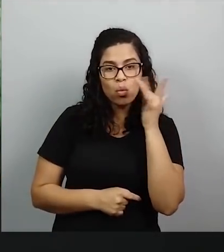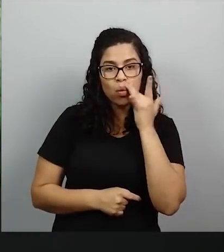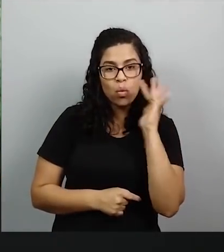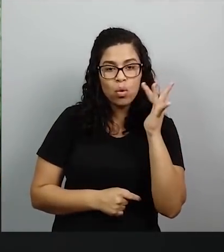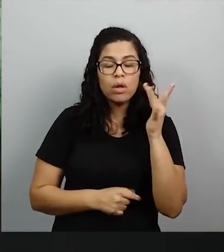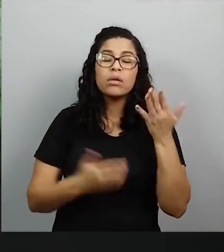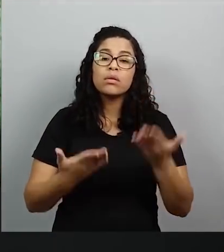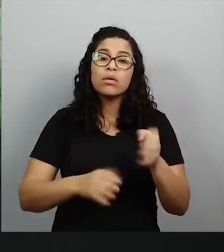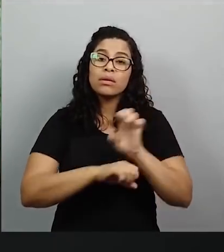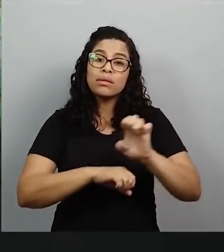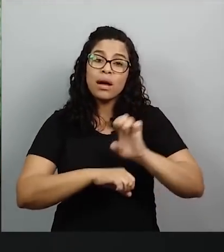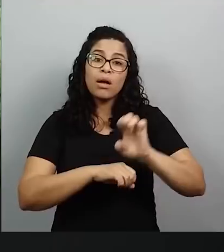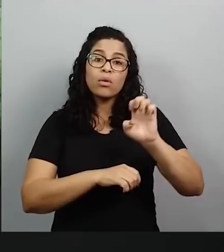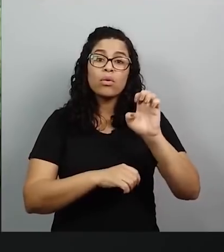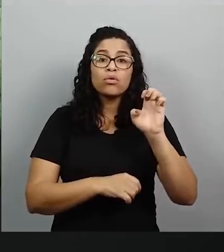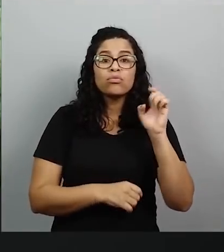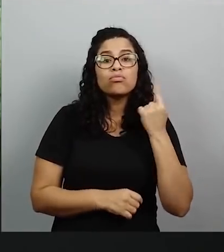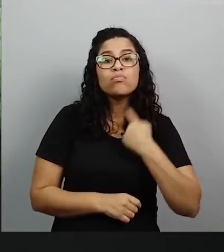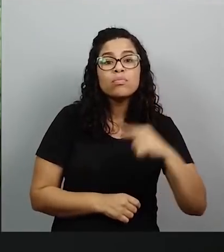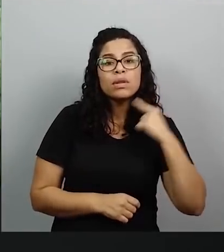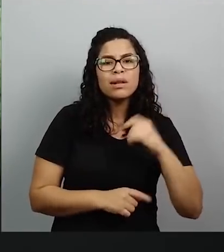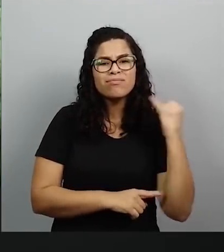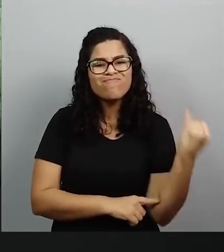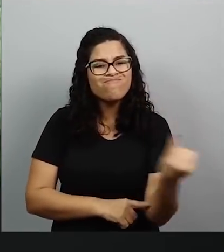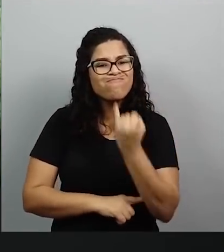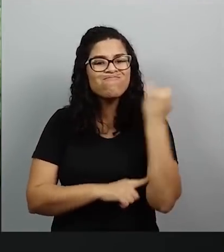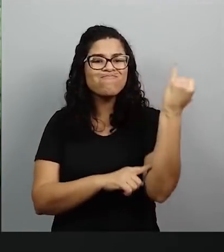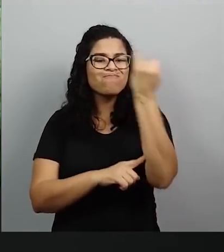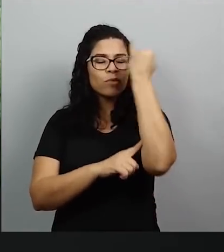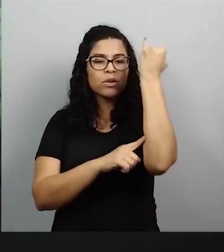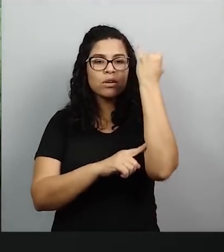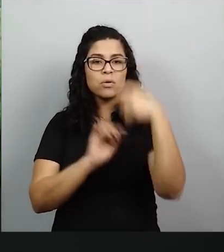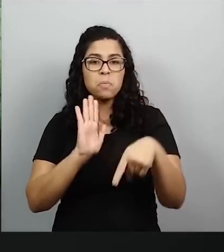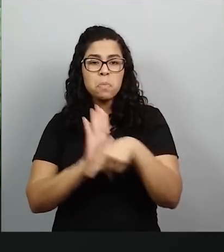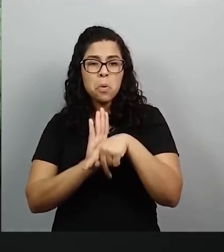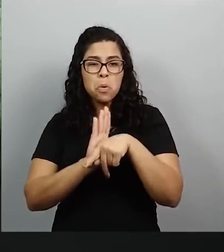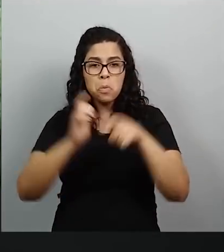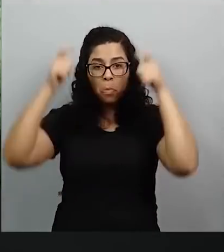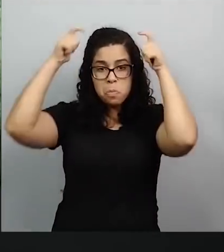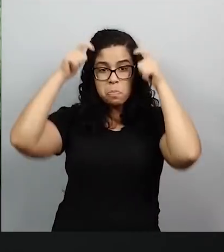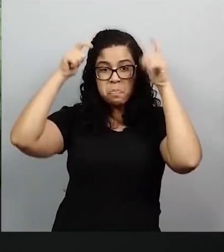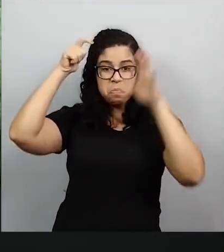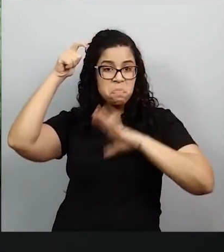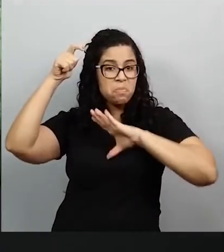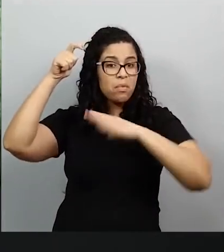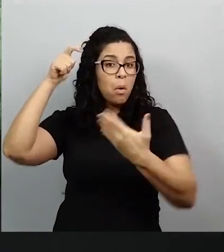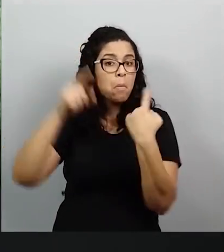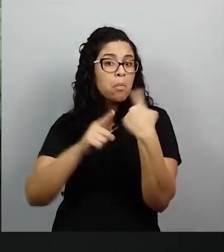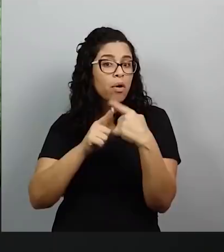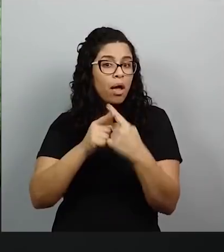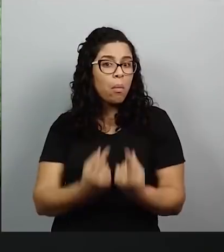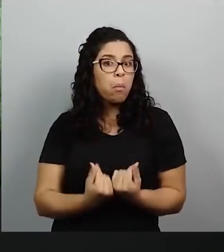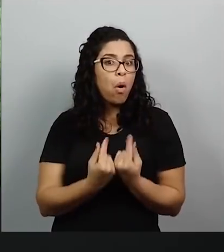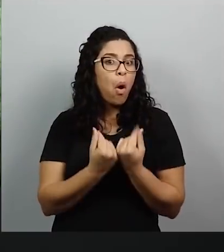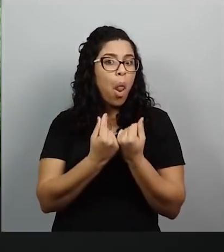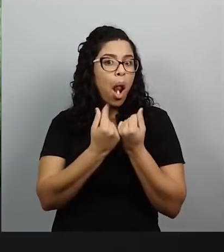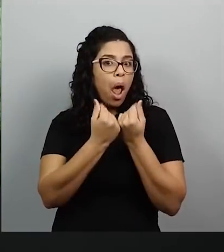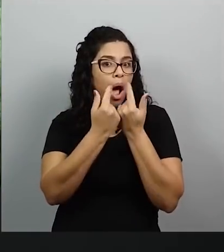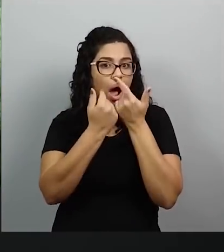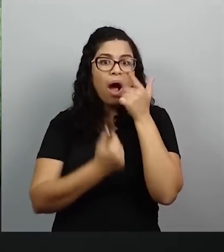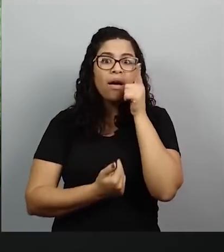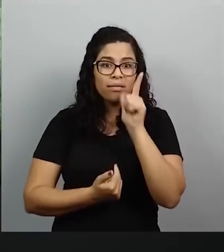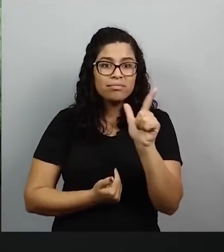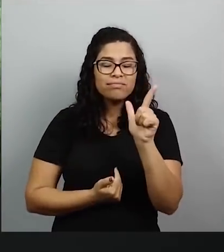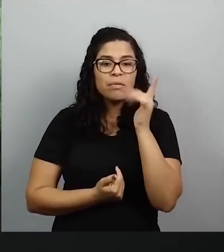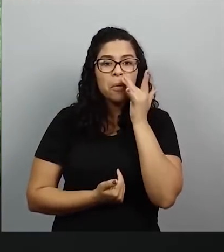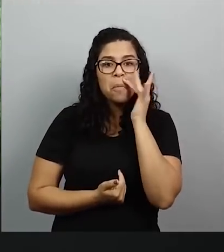Minas Gerais passa a ser aí uma parte muito importante da coroa portuguesa, porque era uma fonte de